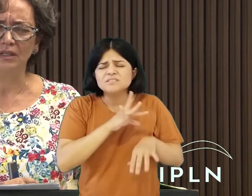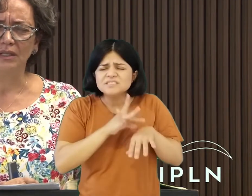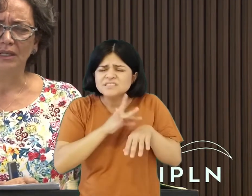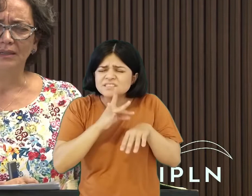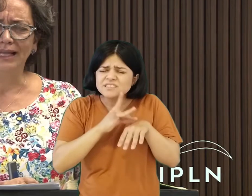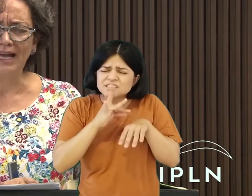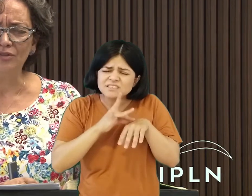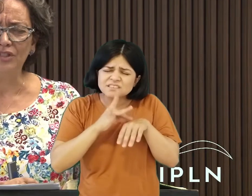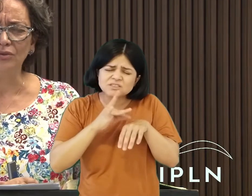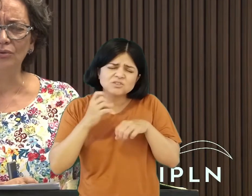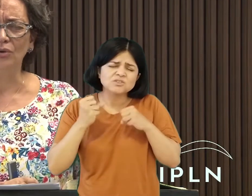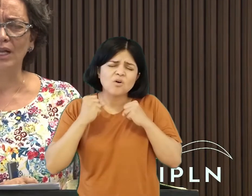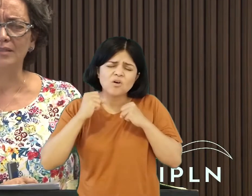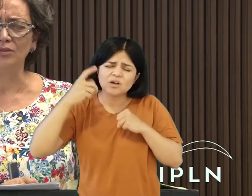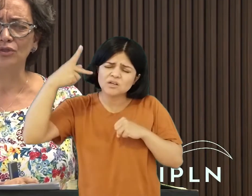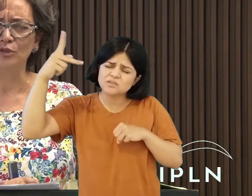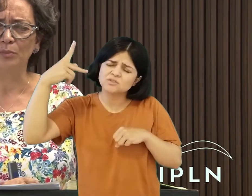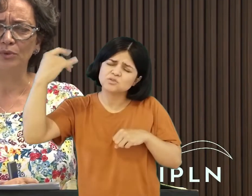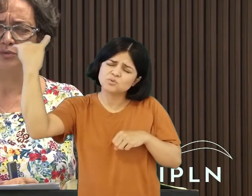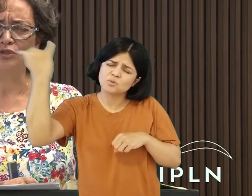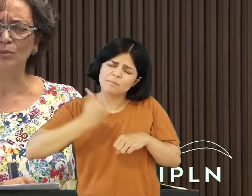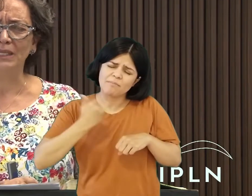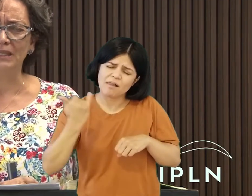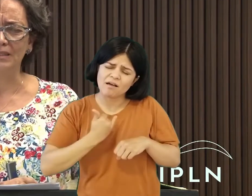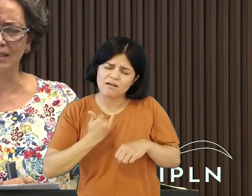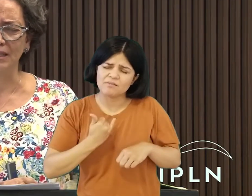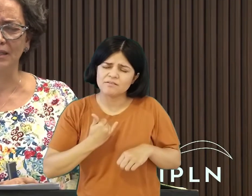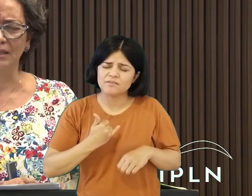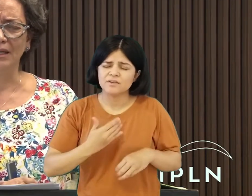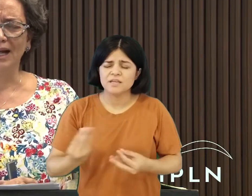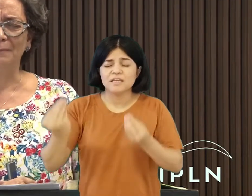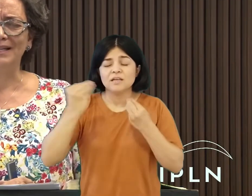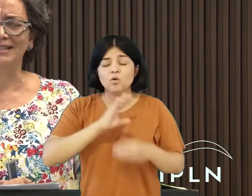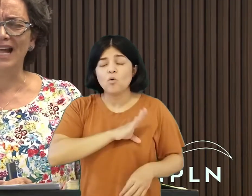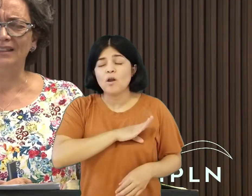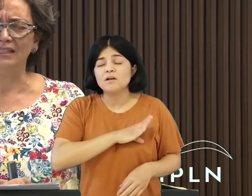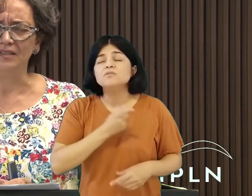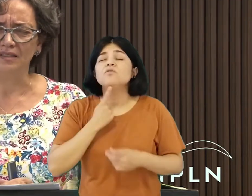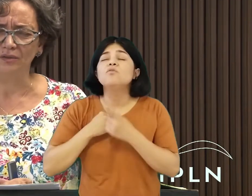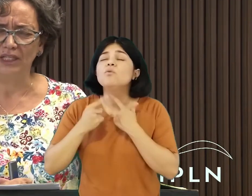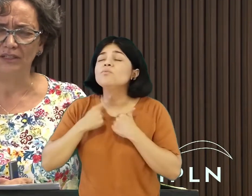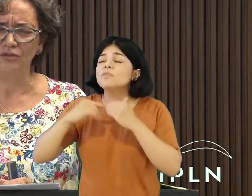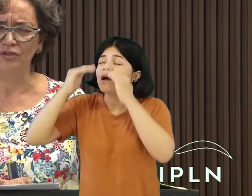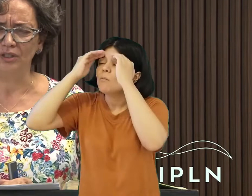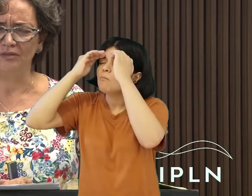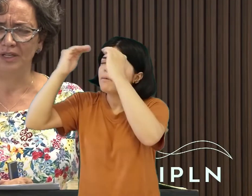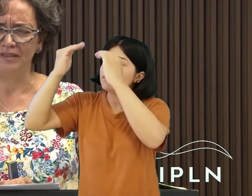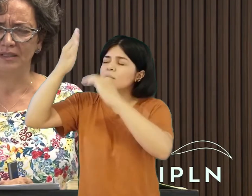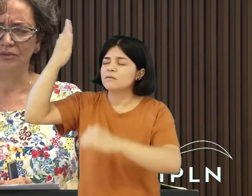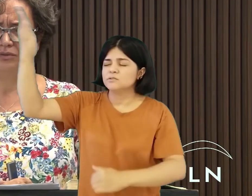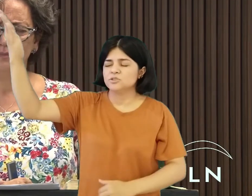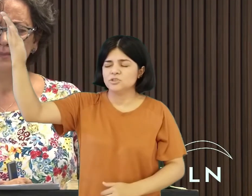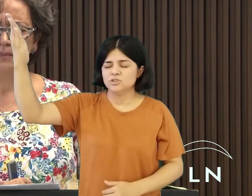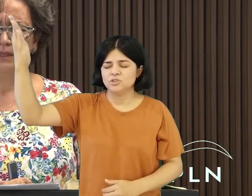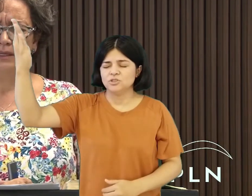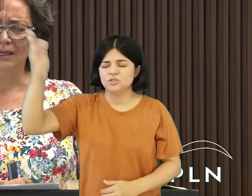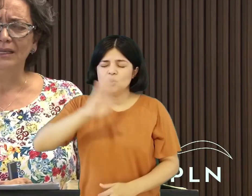voz. Dá-nos, Senhor, um coração disposto a te obedecer, a prestar atenção naquilo que o Senhor está